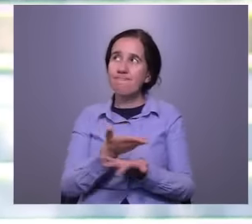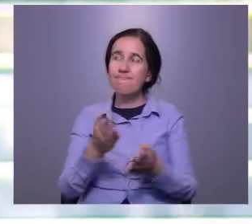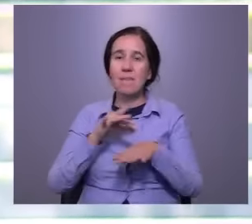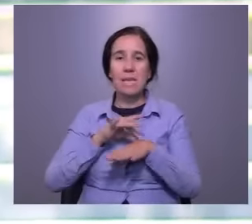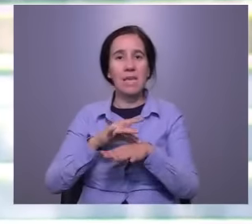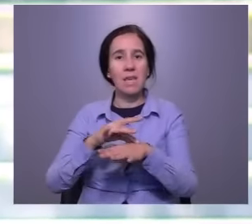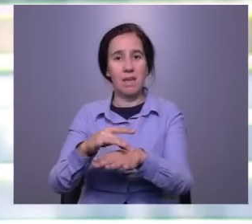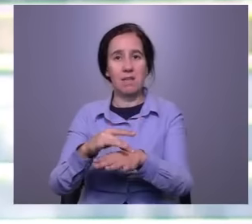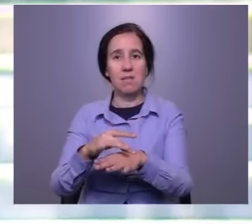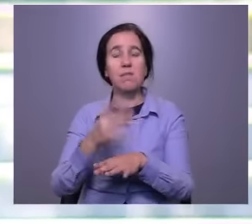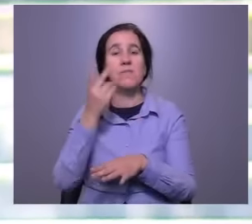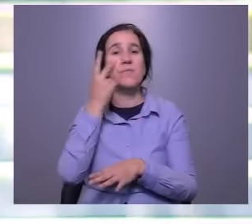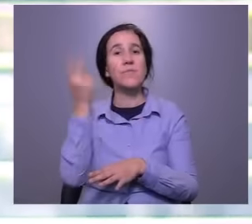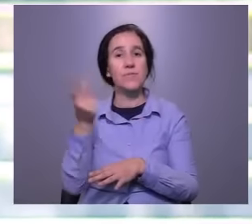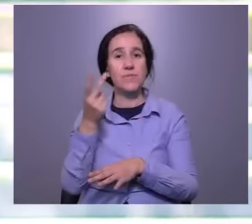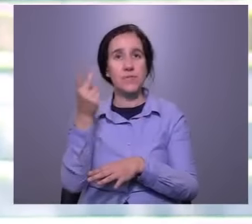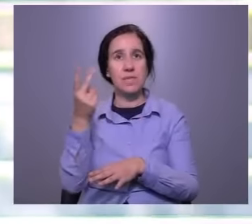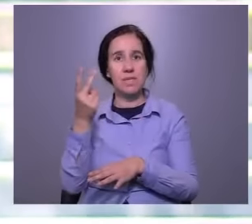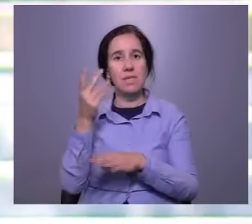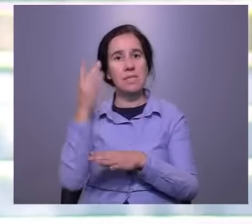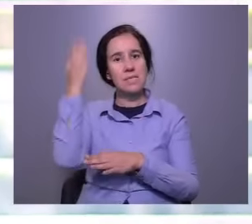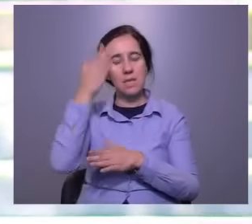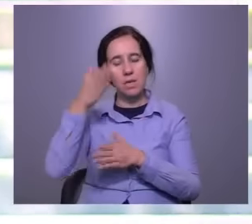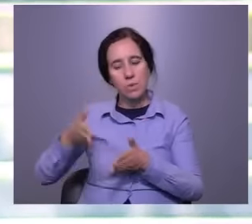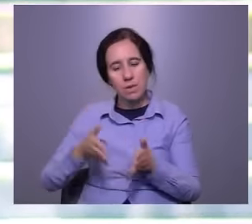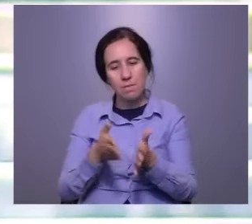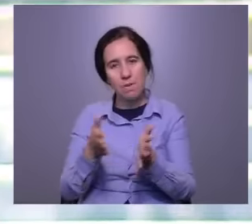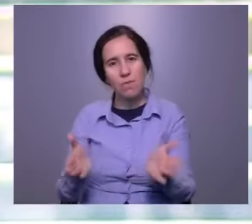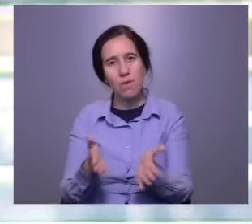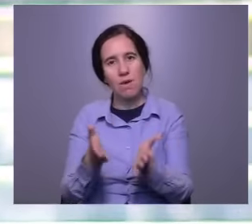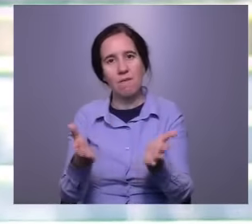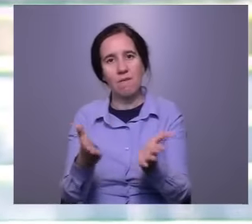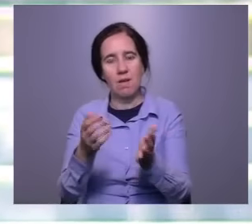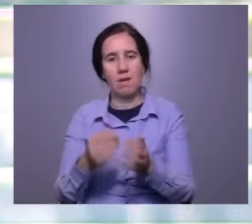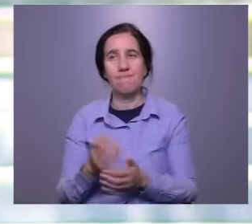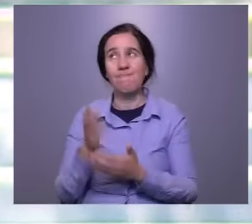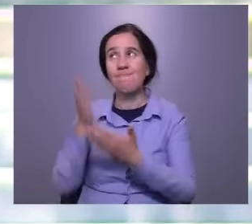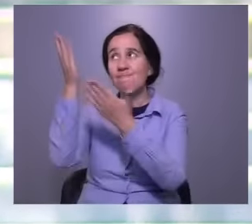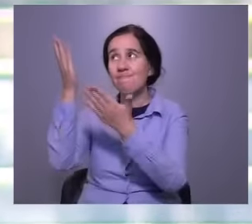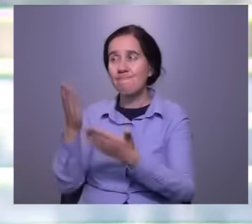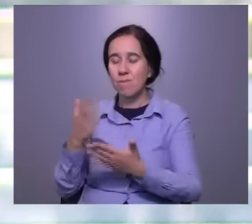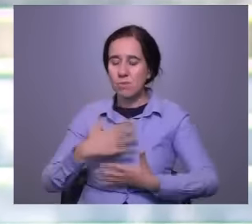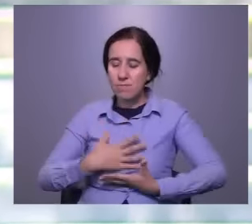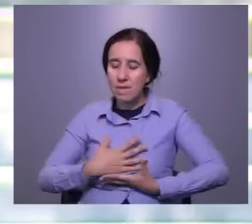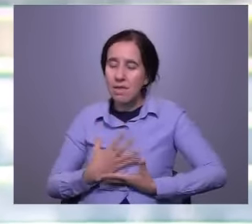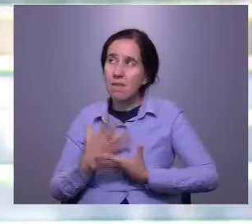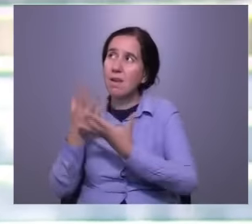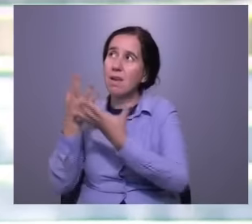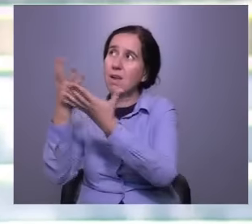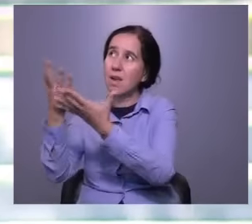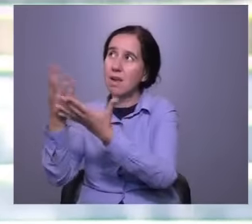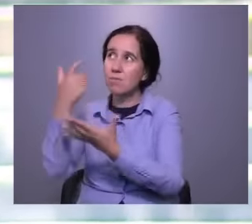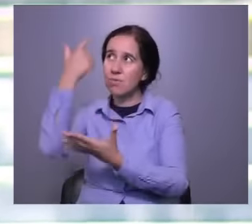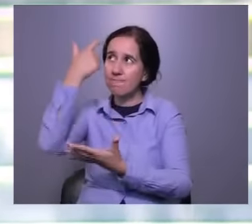raízes e as acarinhem. Ó Mãe de Deus e Mãe da